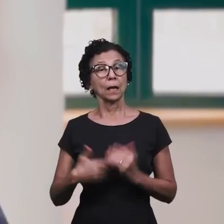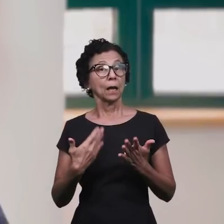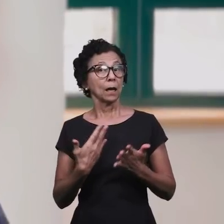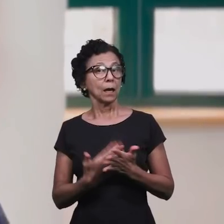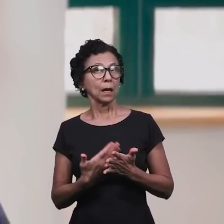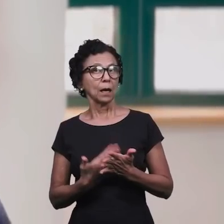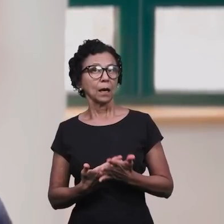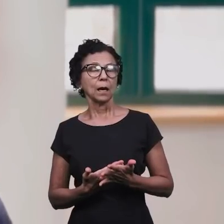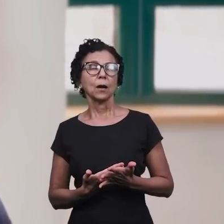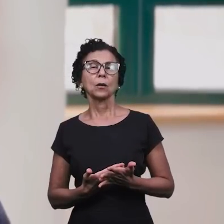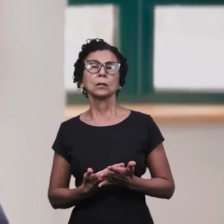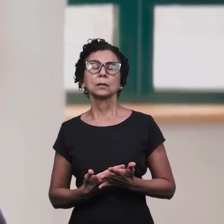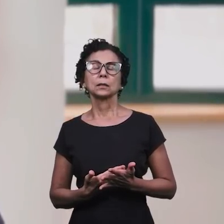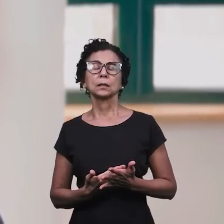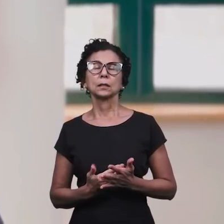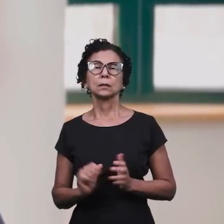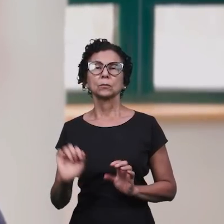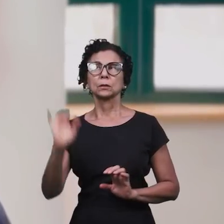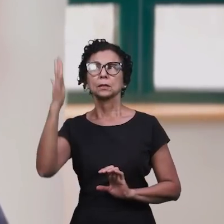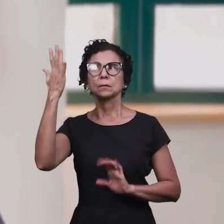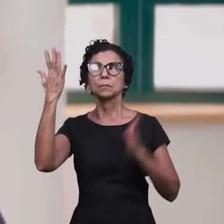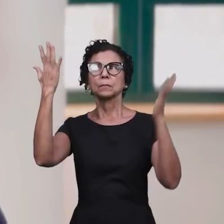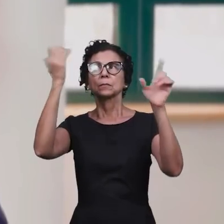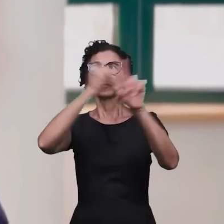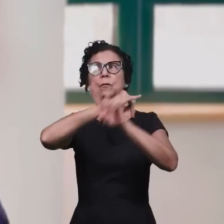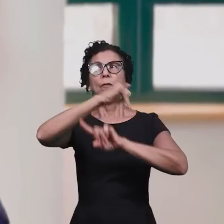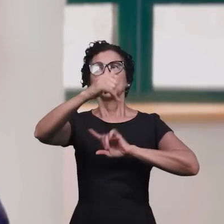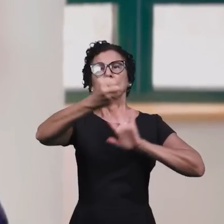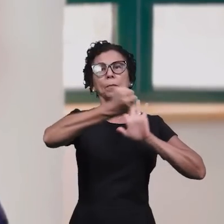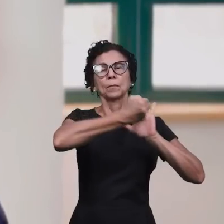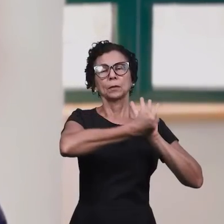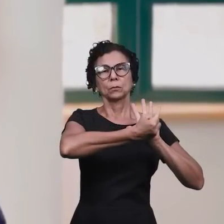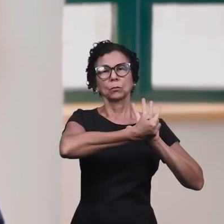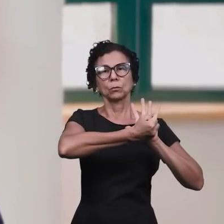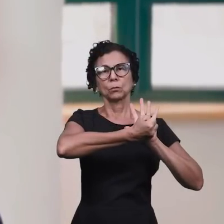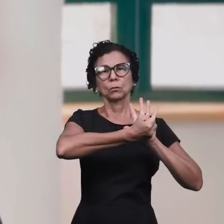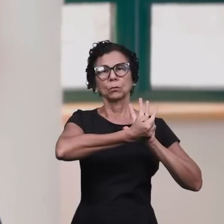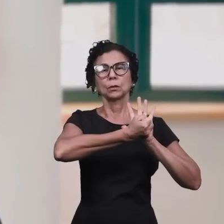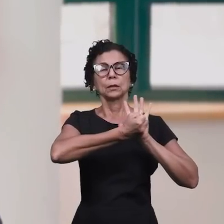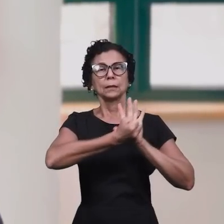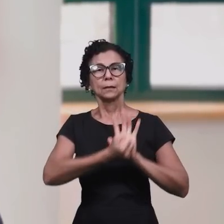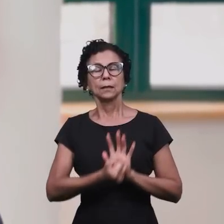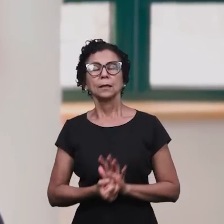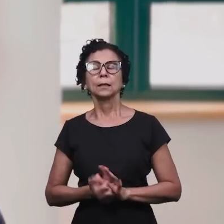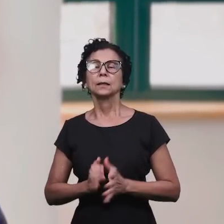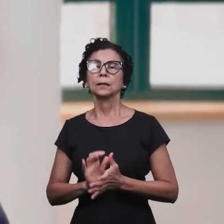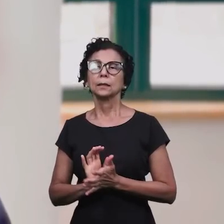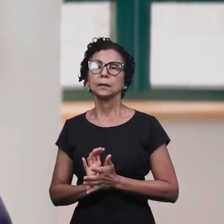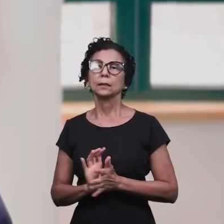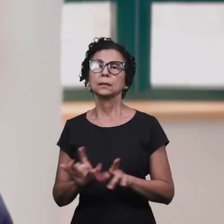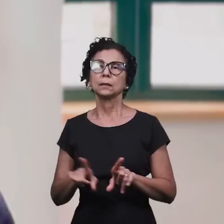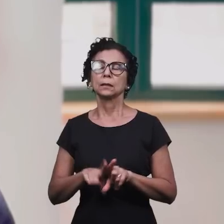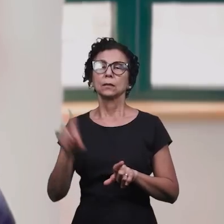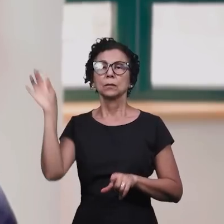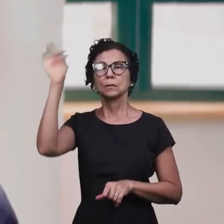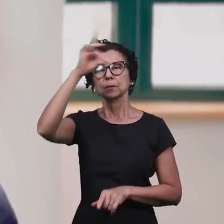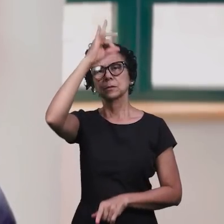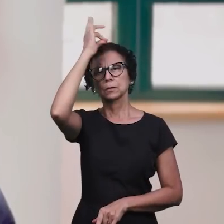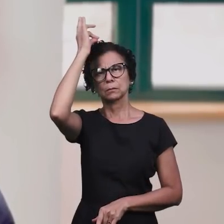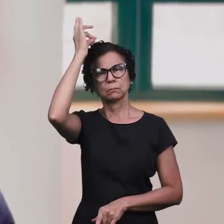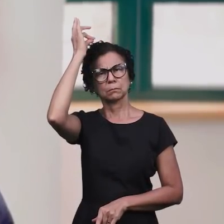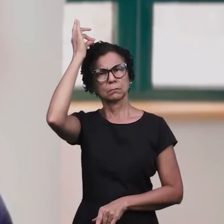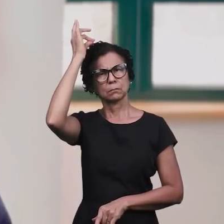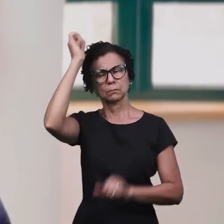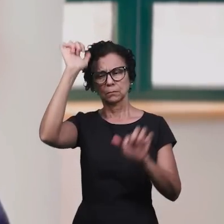aula que fala sobre os marcadores proféticos, e o Espírito Santo ali abençoou a todos,